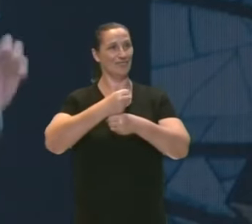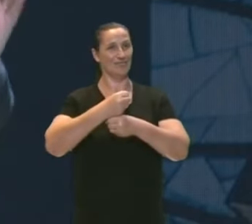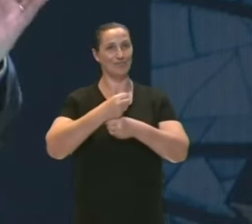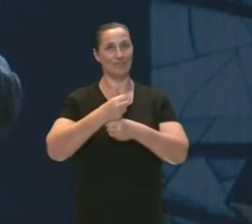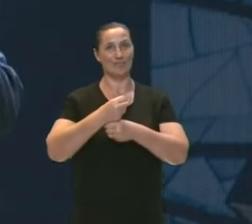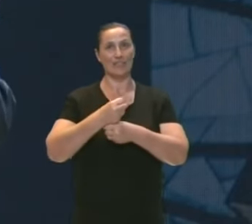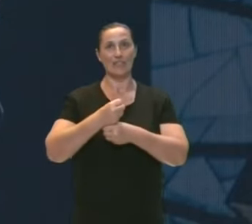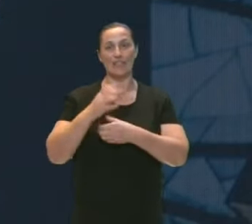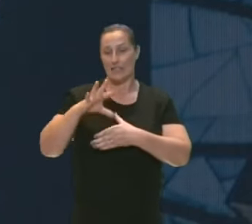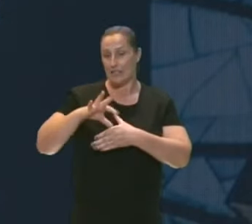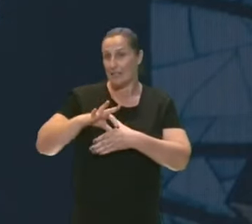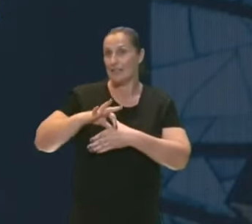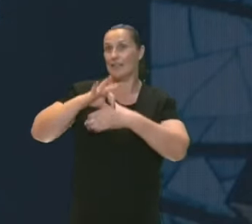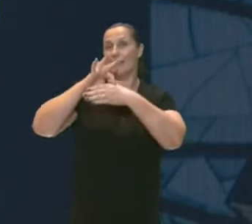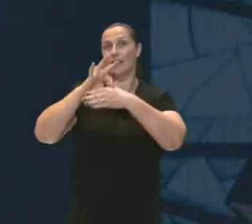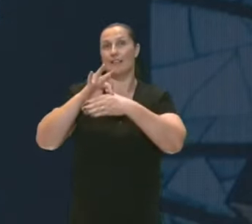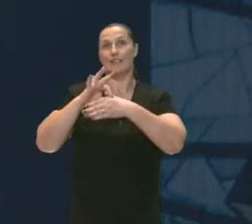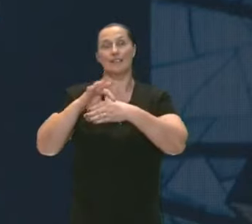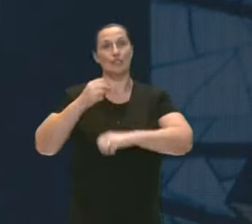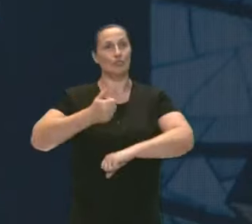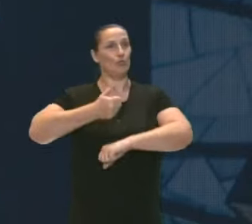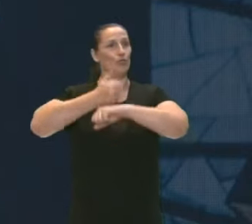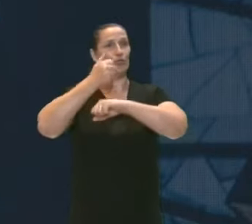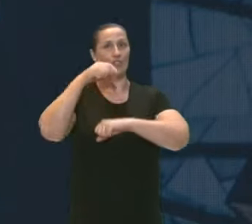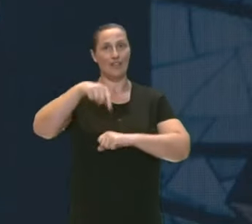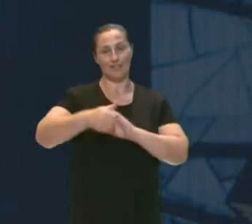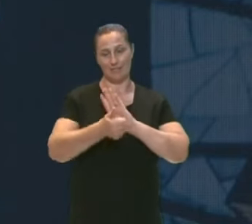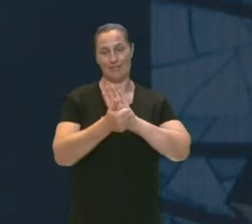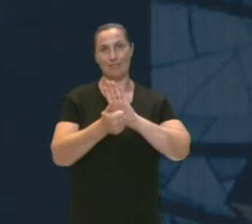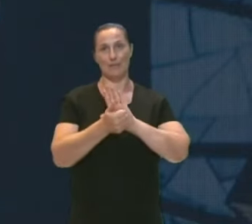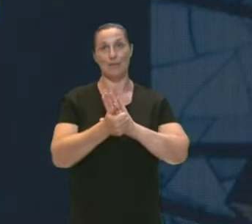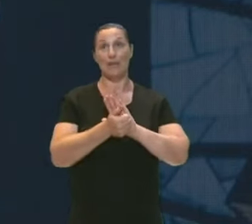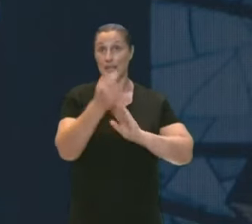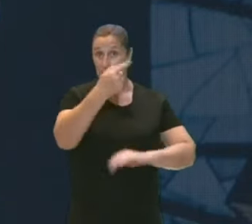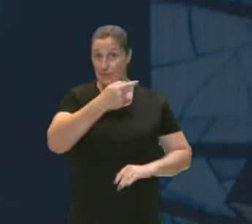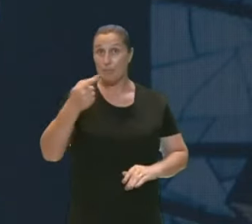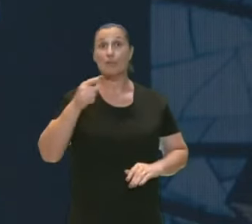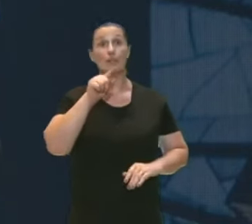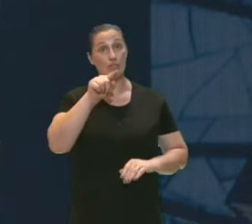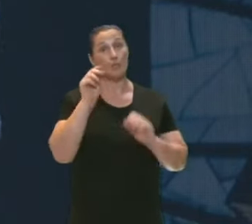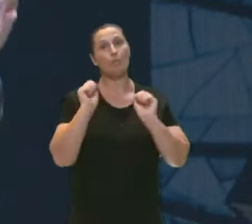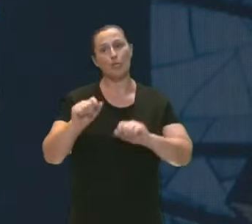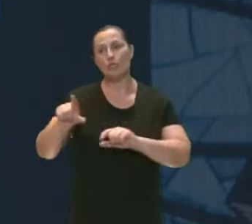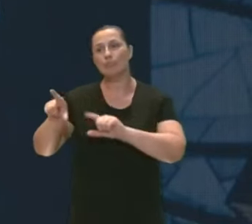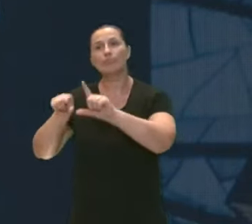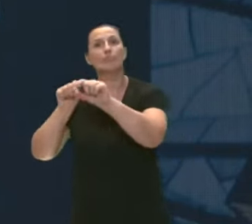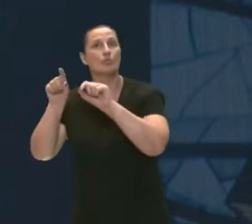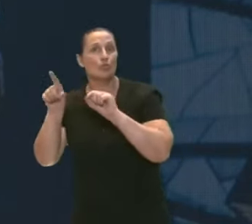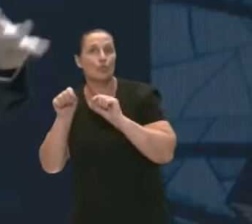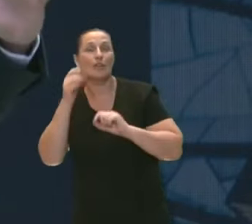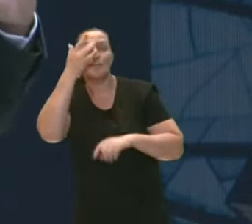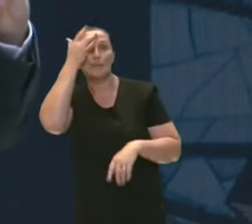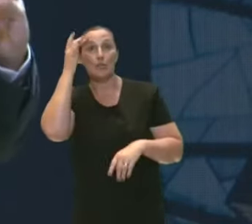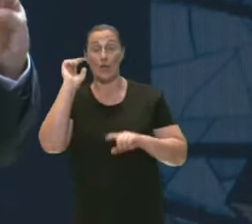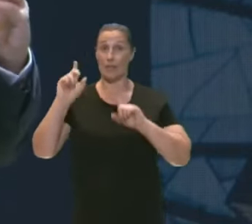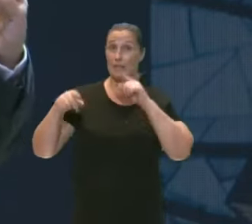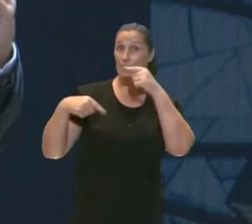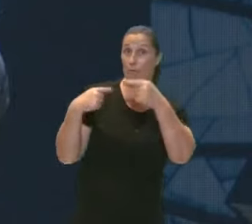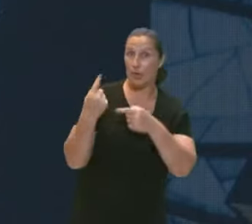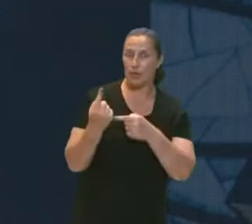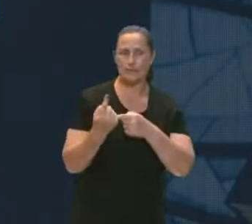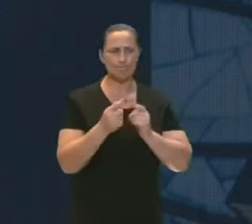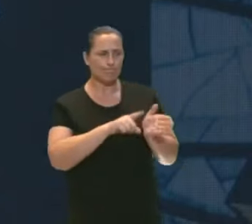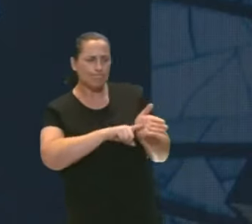igreja. Só essa semana você pode fazer as suas indicações. Esse é o primeiro passo. Depois nós vamos consultar os